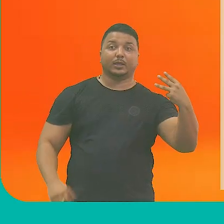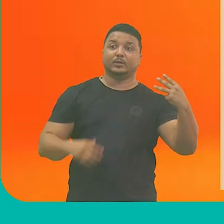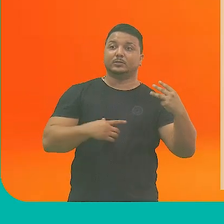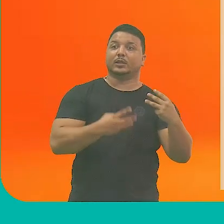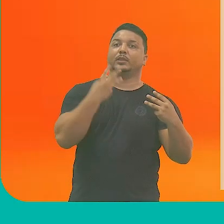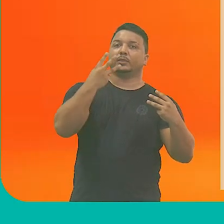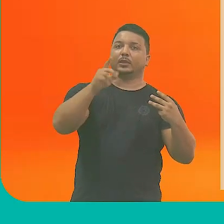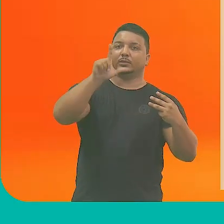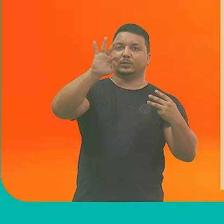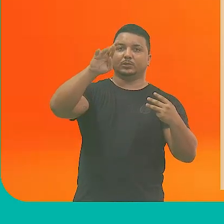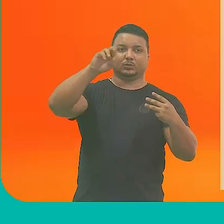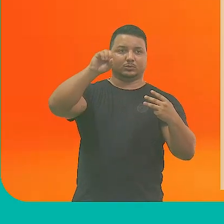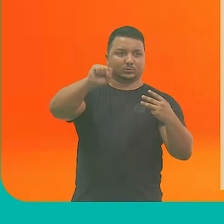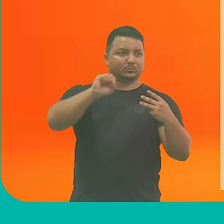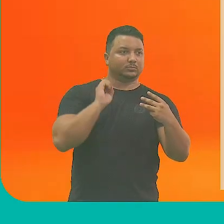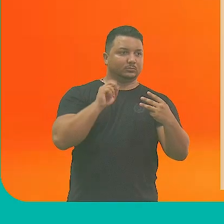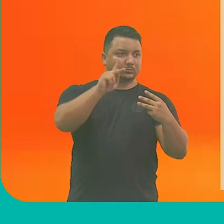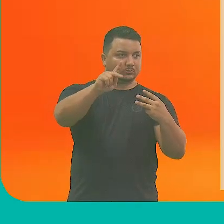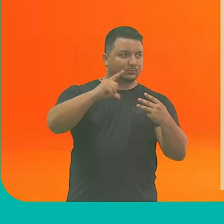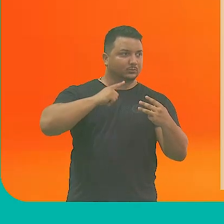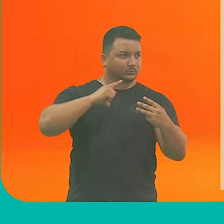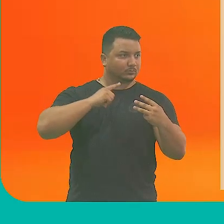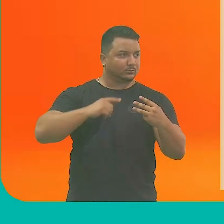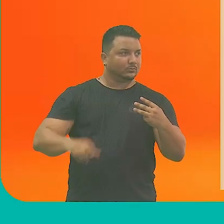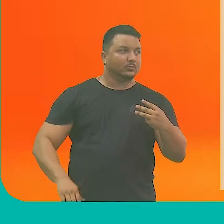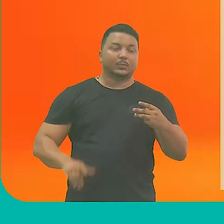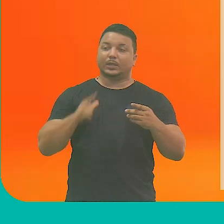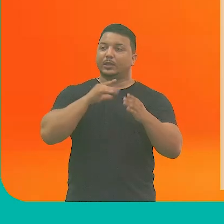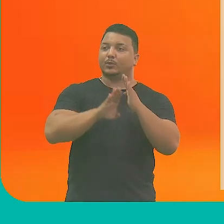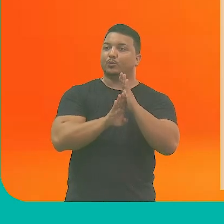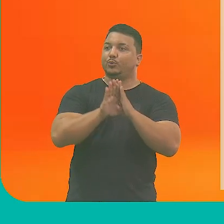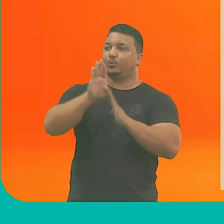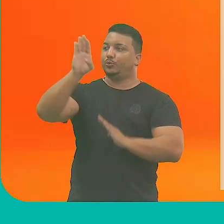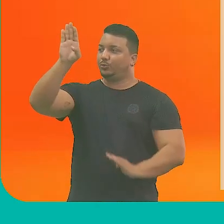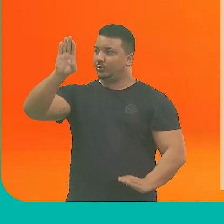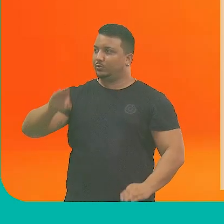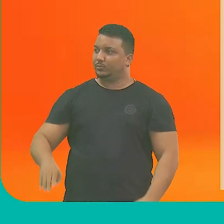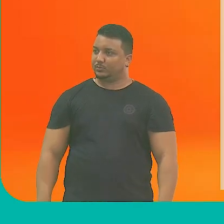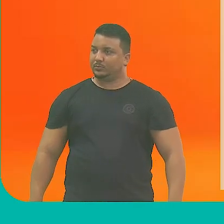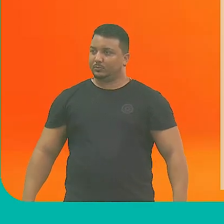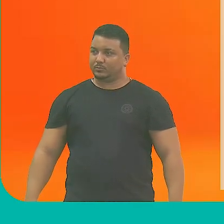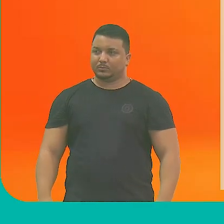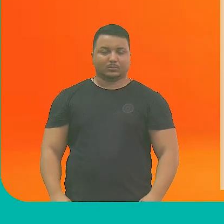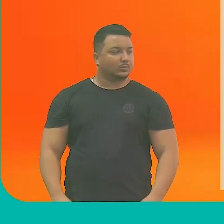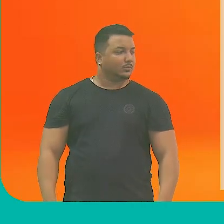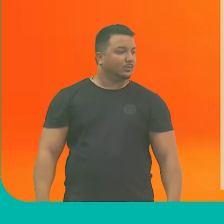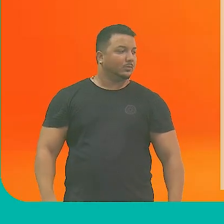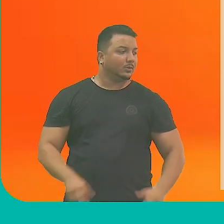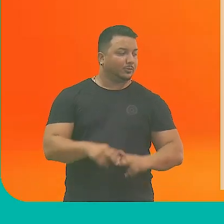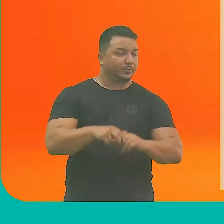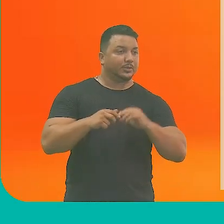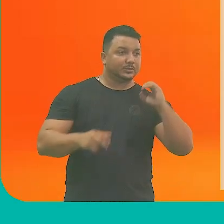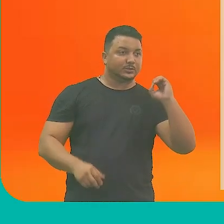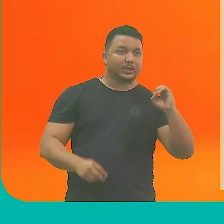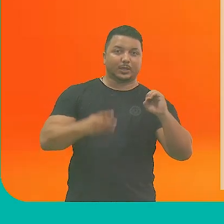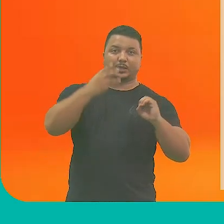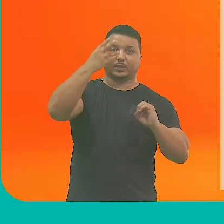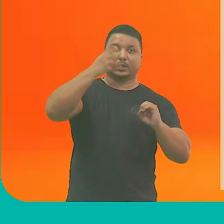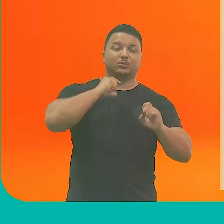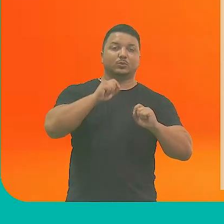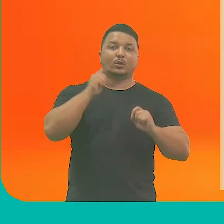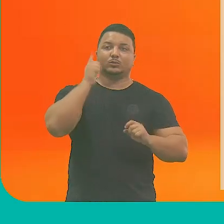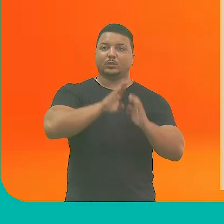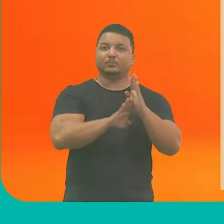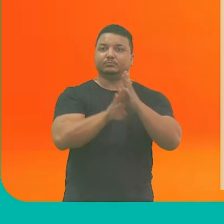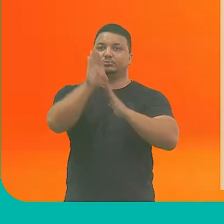a quantidade acumulada, ela cresce. Ok? Então, de 0 até 3, ela